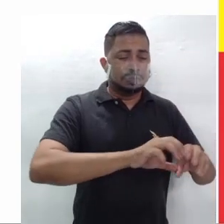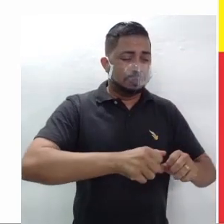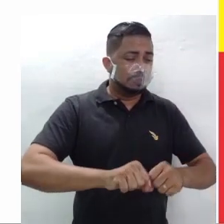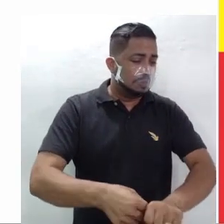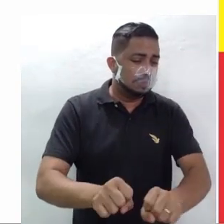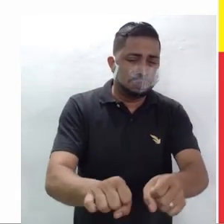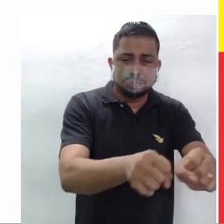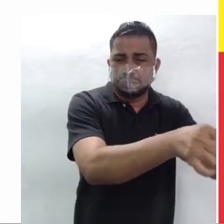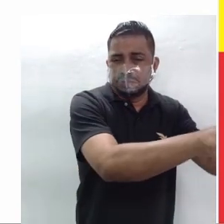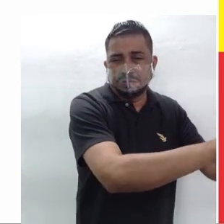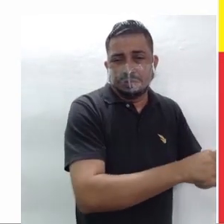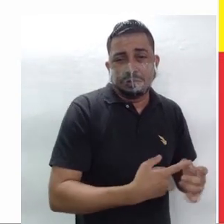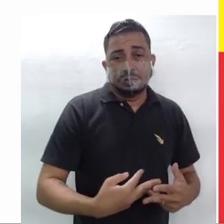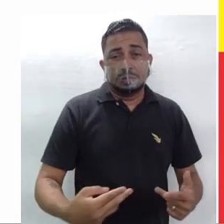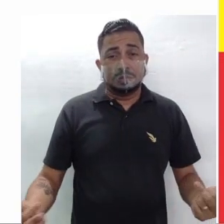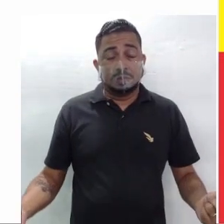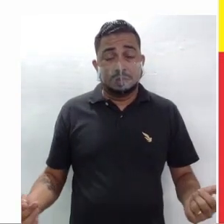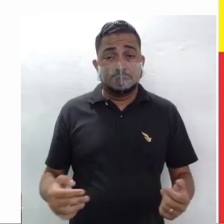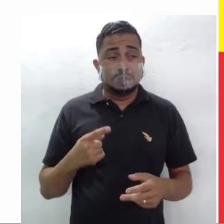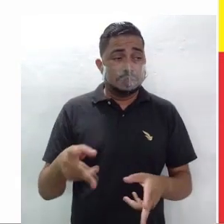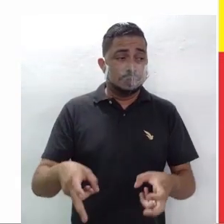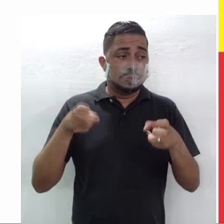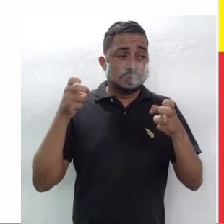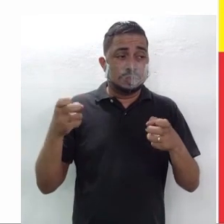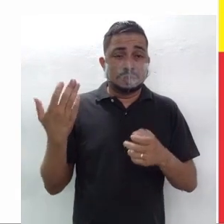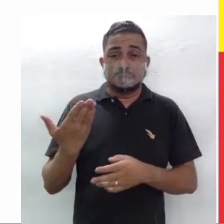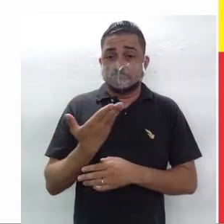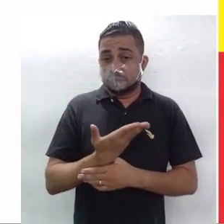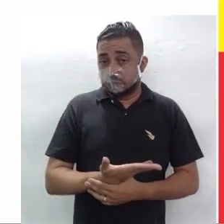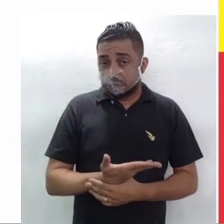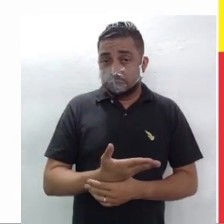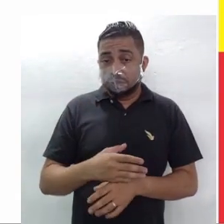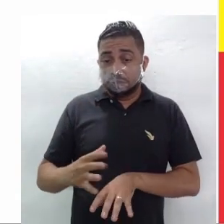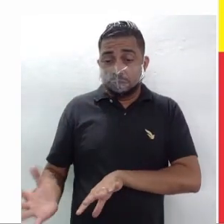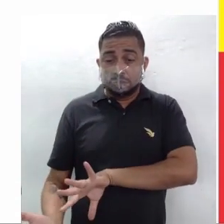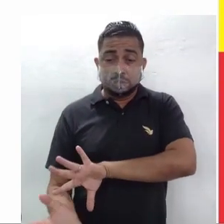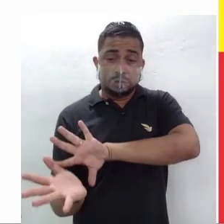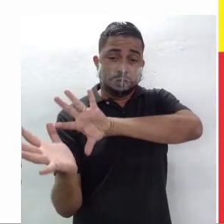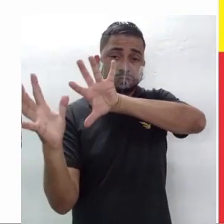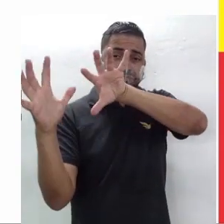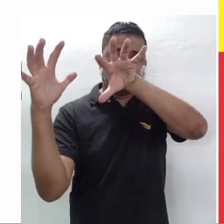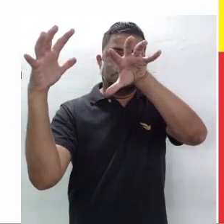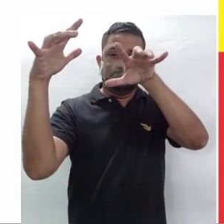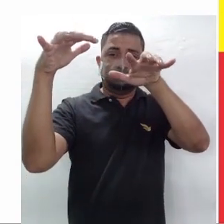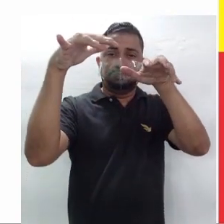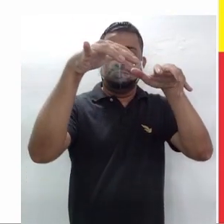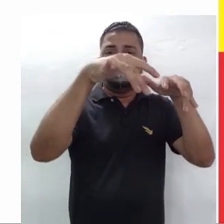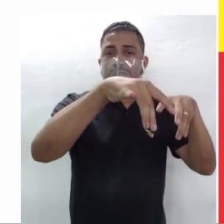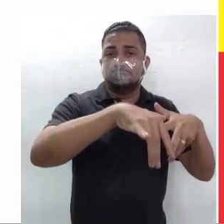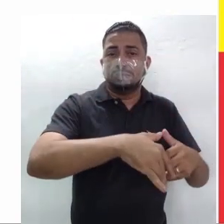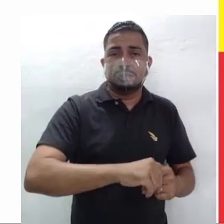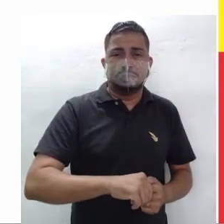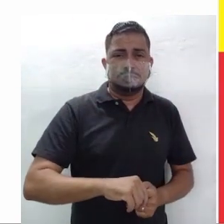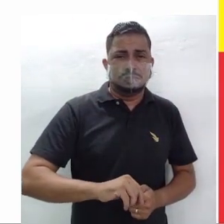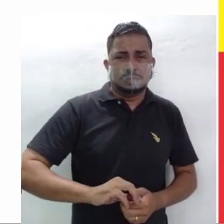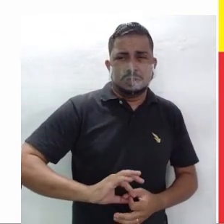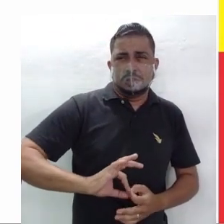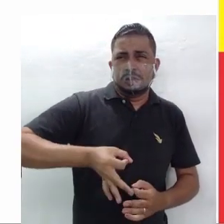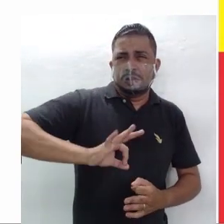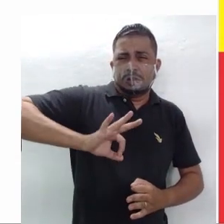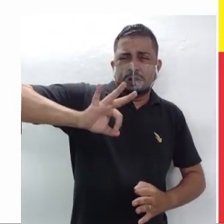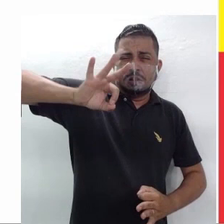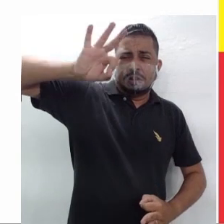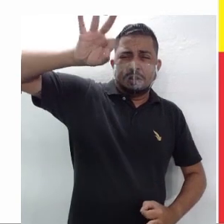que encontram. Então você pode observar a imagem aí de uma onda que ela é gigantesca, velho. Essa